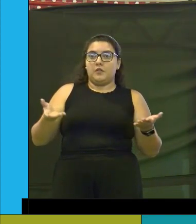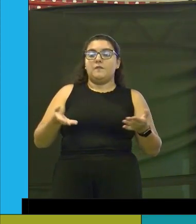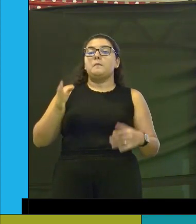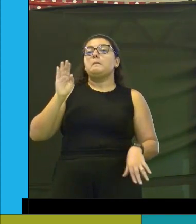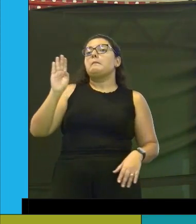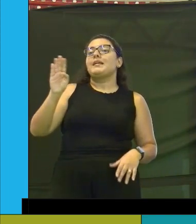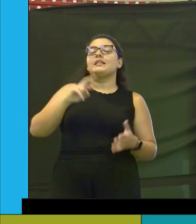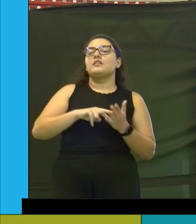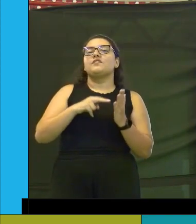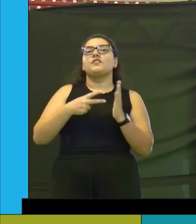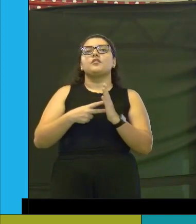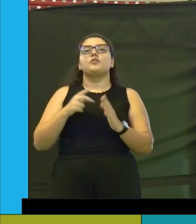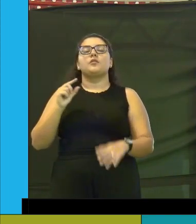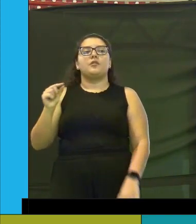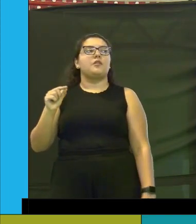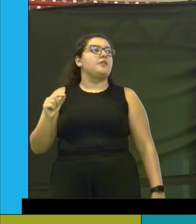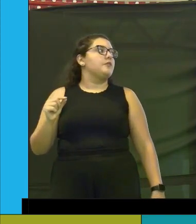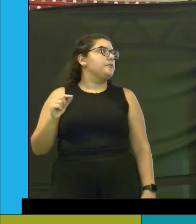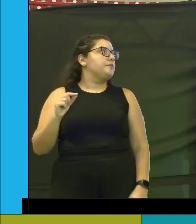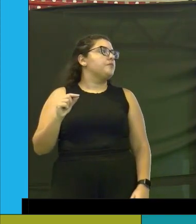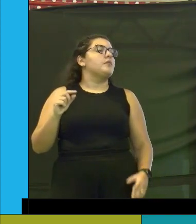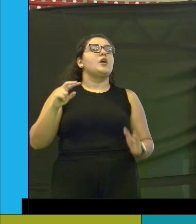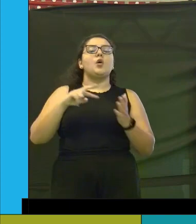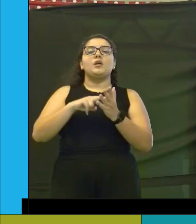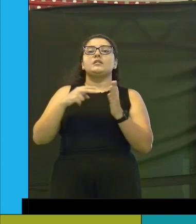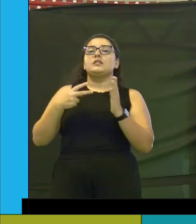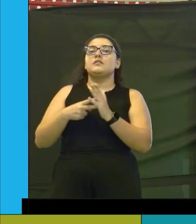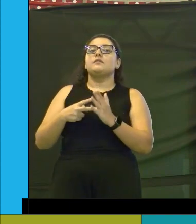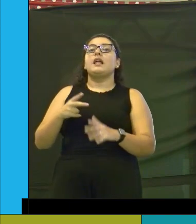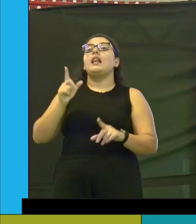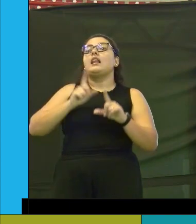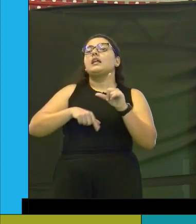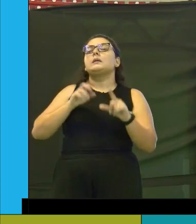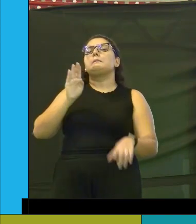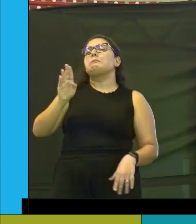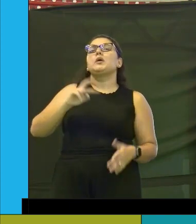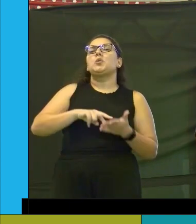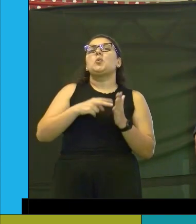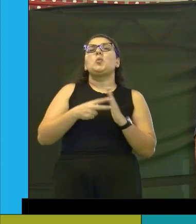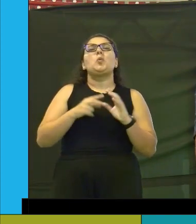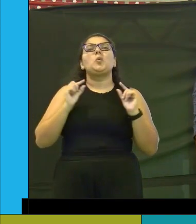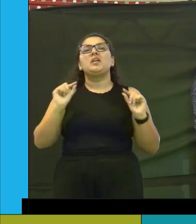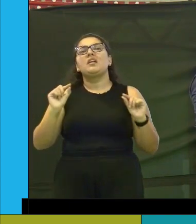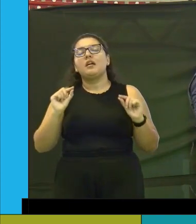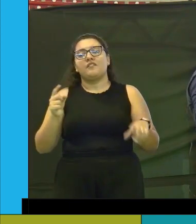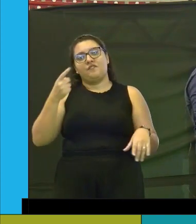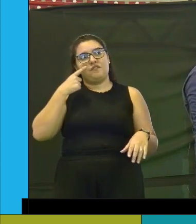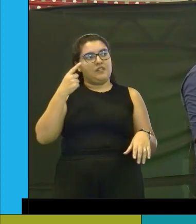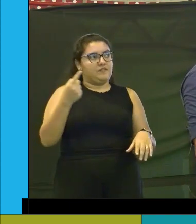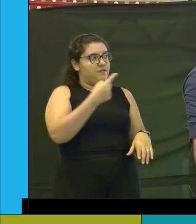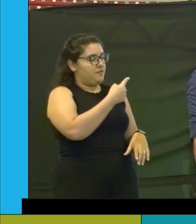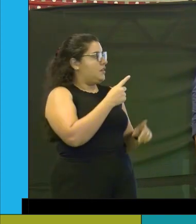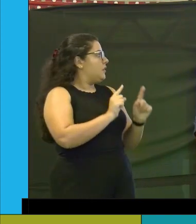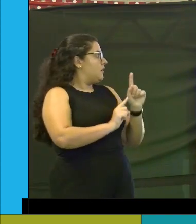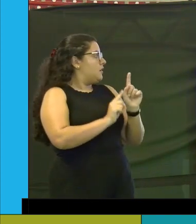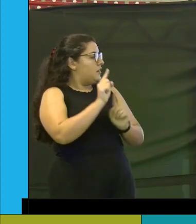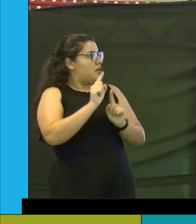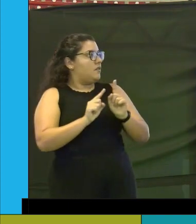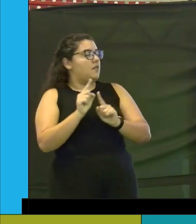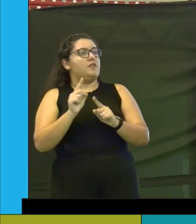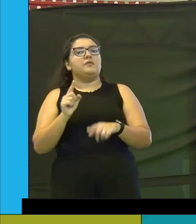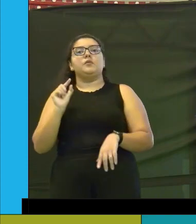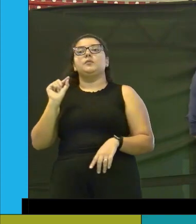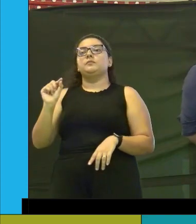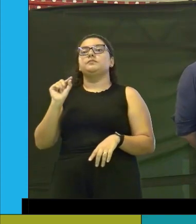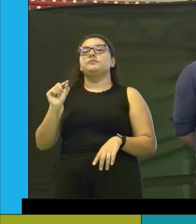B. Daniel, o que significa essa letra B? Olha só, pessoal, você vai olhar para o gráfico. Guarda